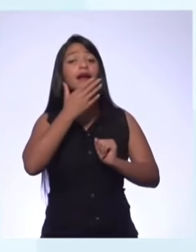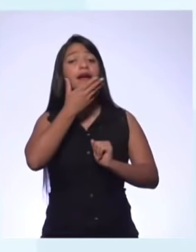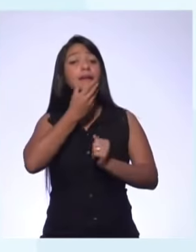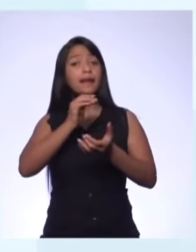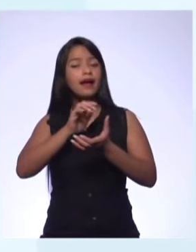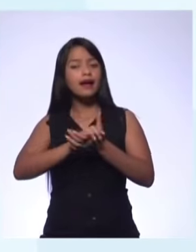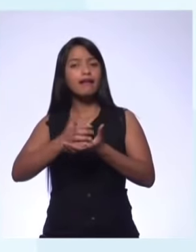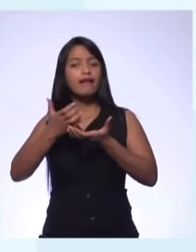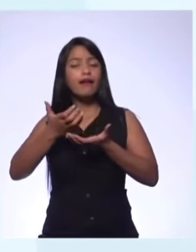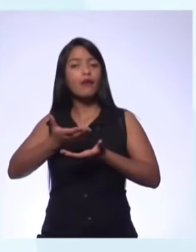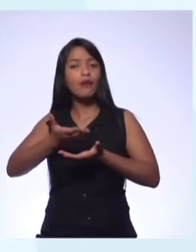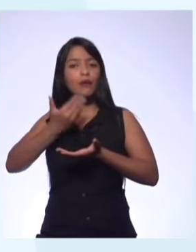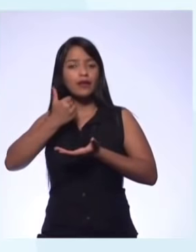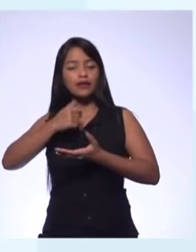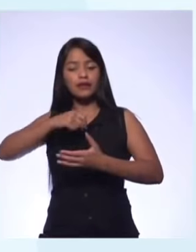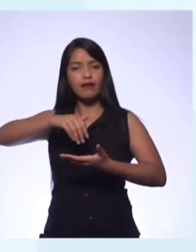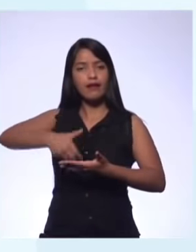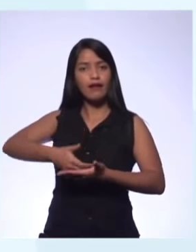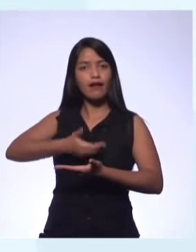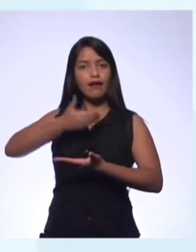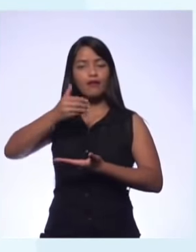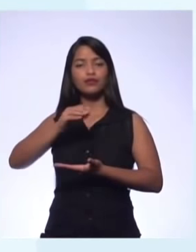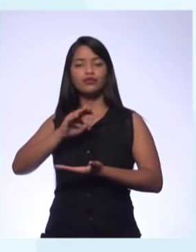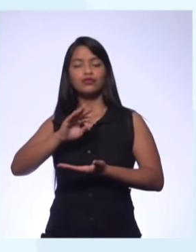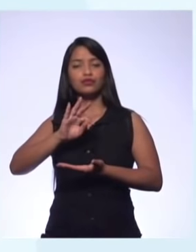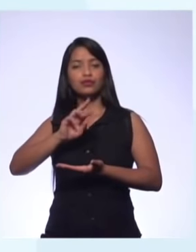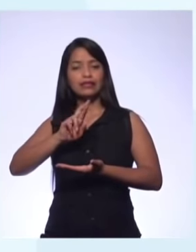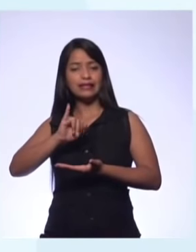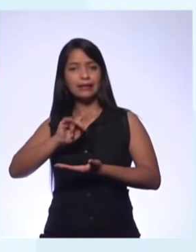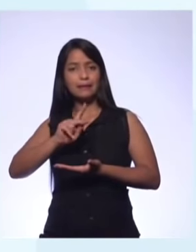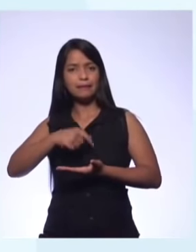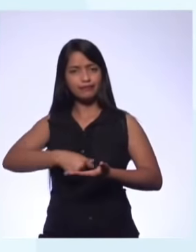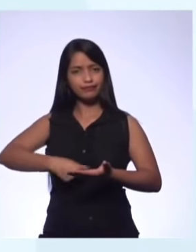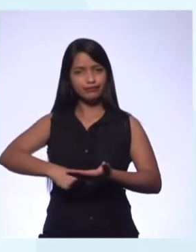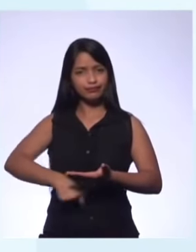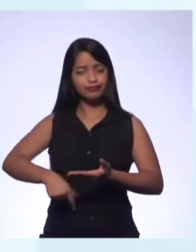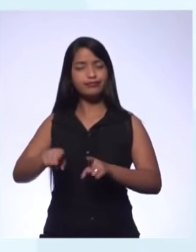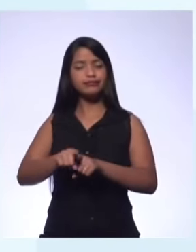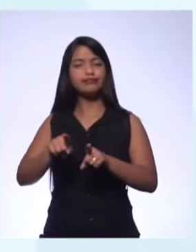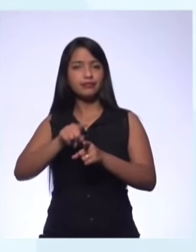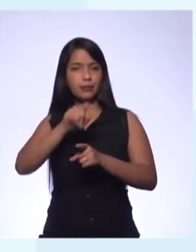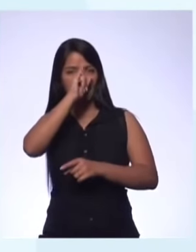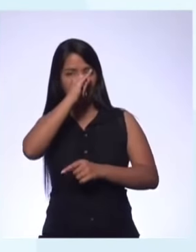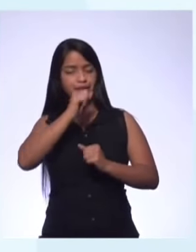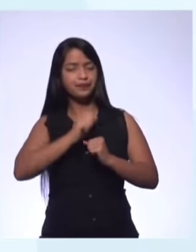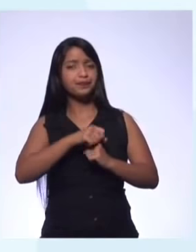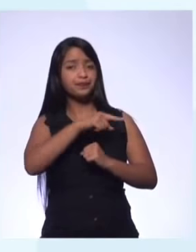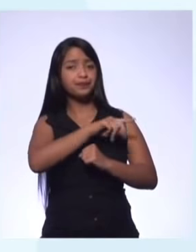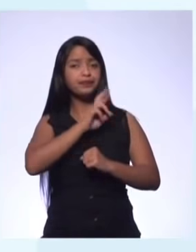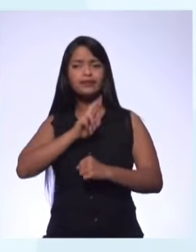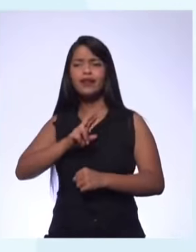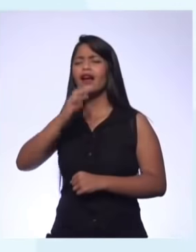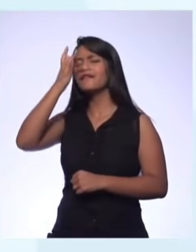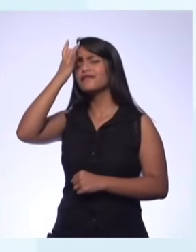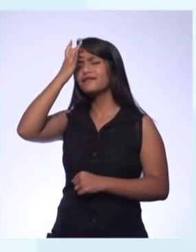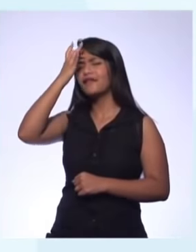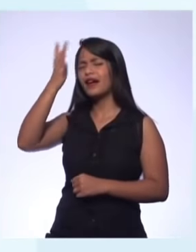tripas e bucho. Dona Mercedes lhe disse que isso era fácil demais, e antes que Maria Angula a interrompesse, começou a